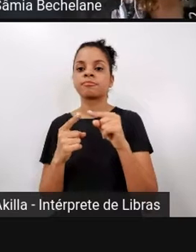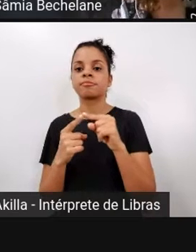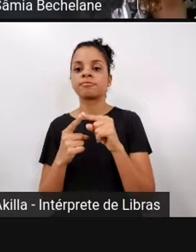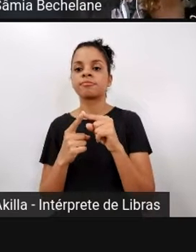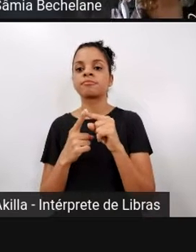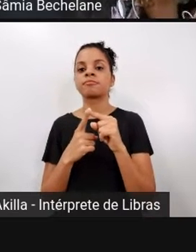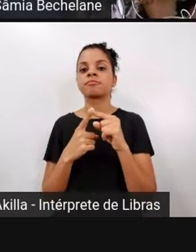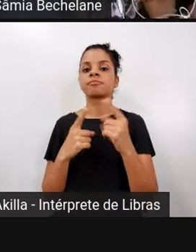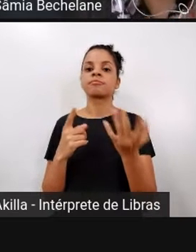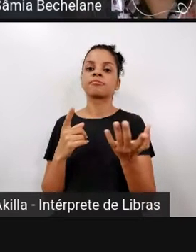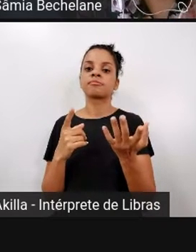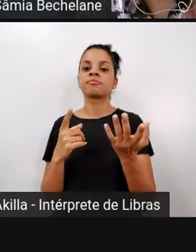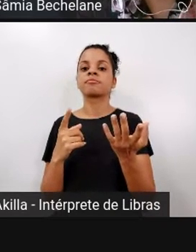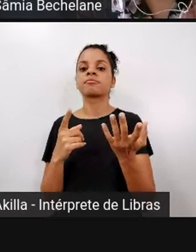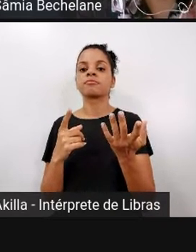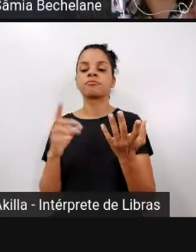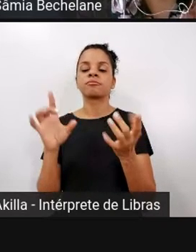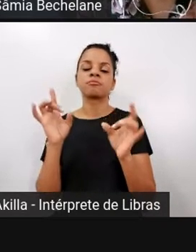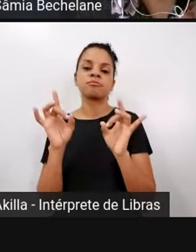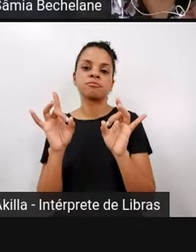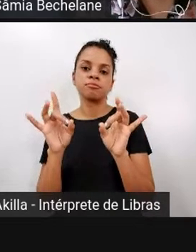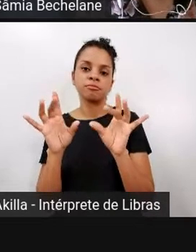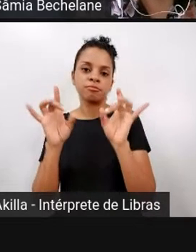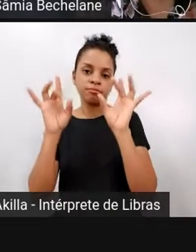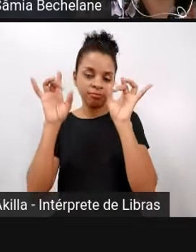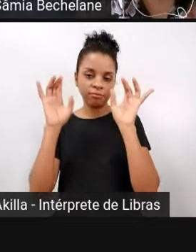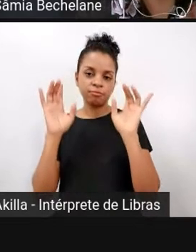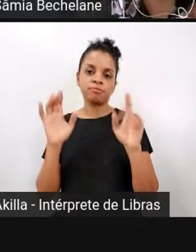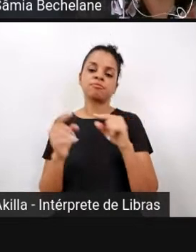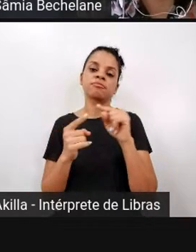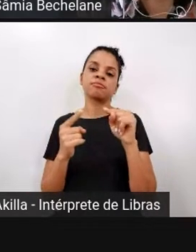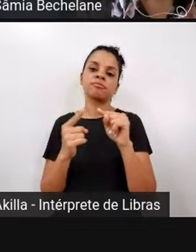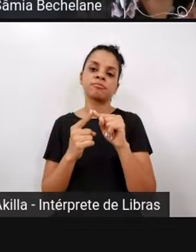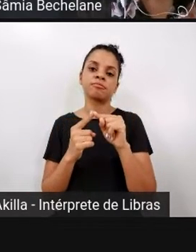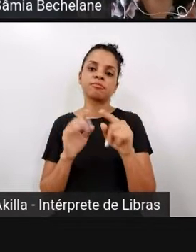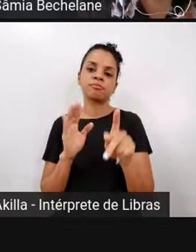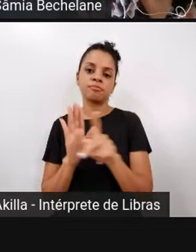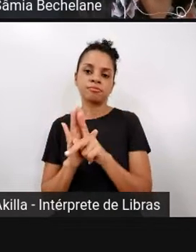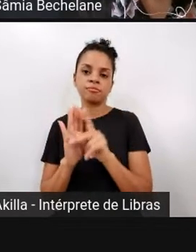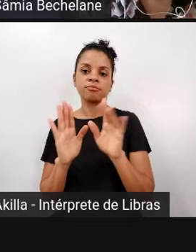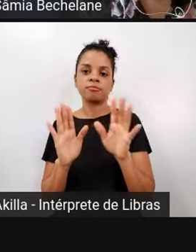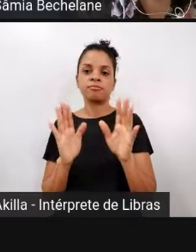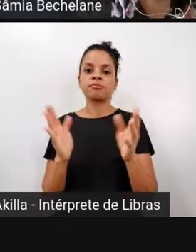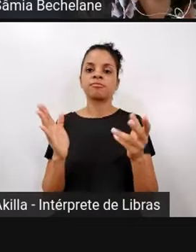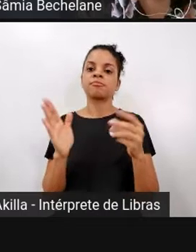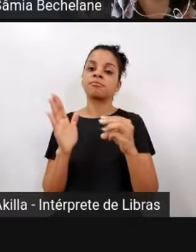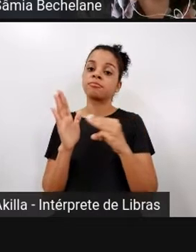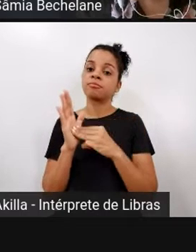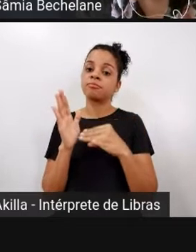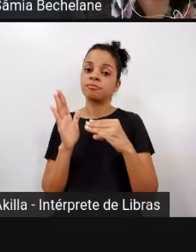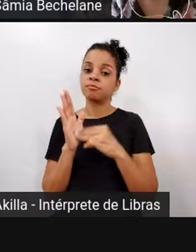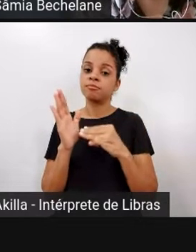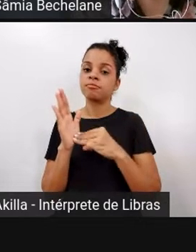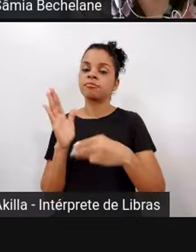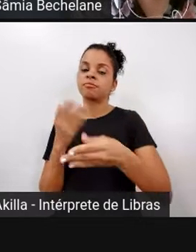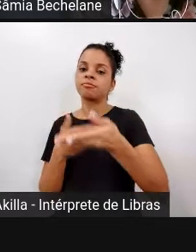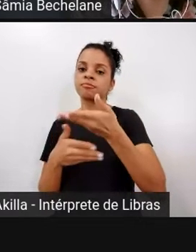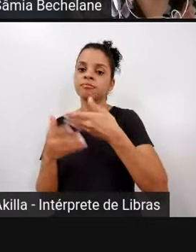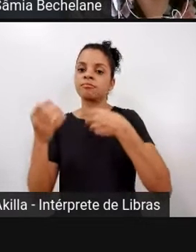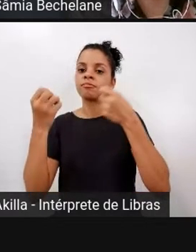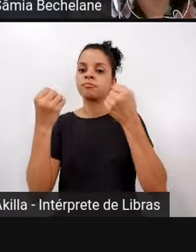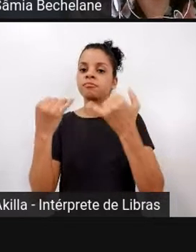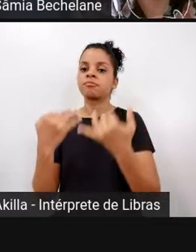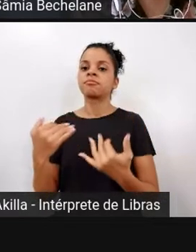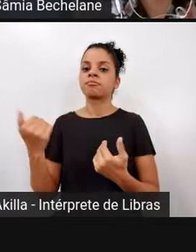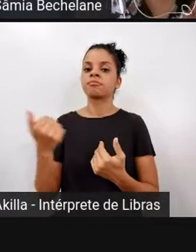alguns específicos. Vou conversar um pouco mais sobre a metodologia, que eu acho que é algo que a